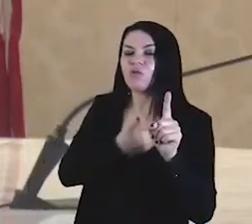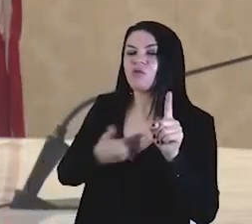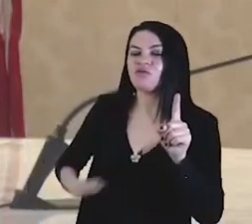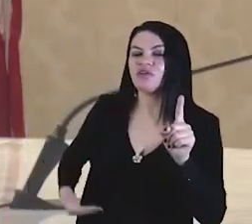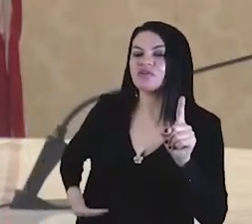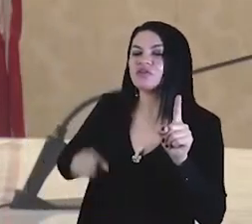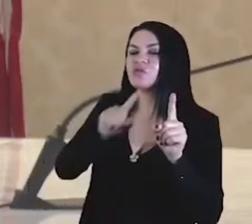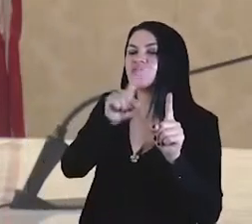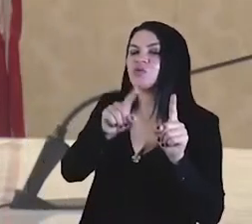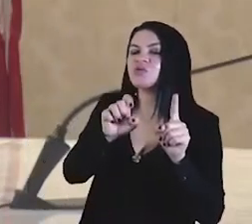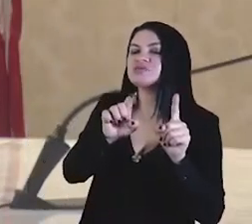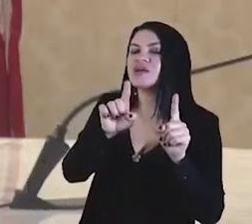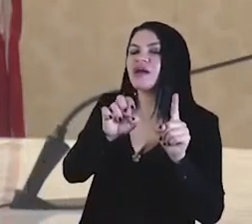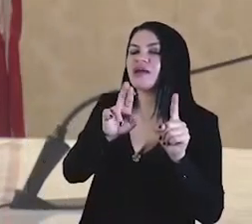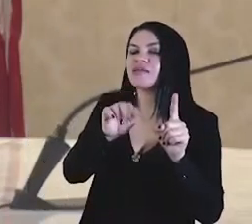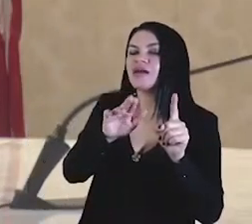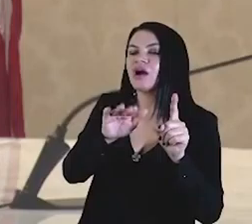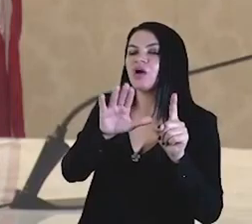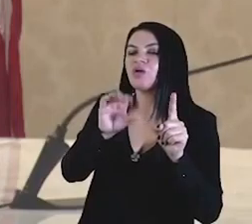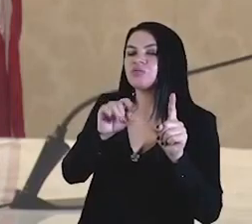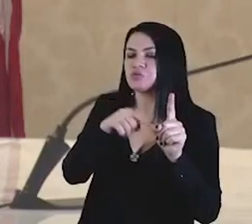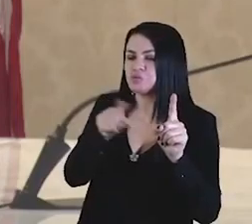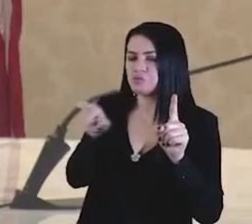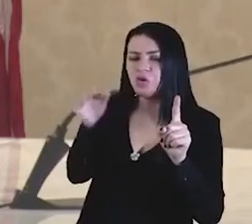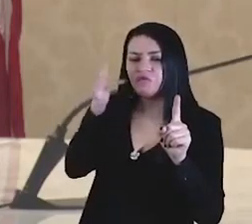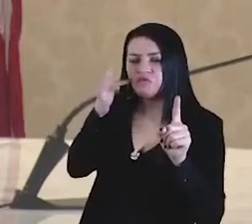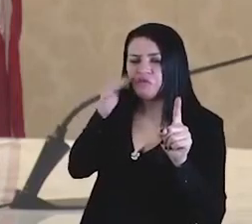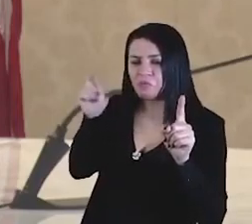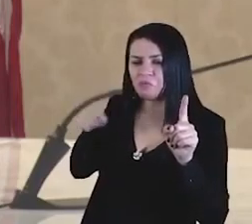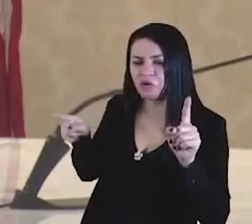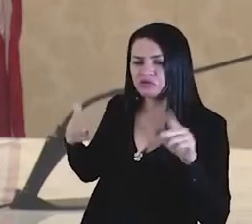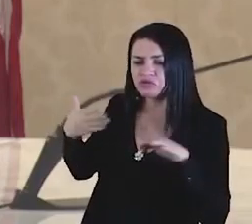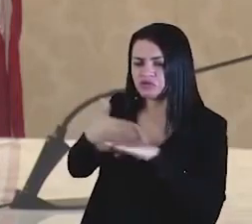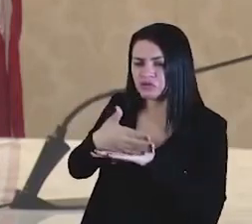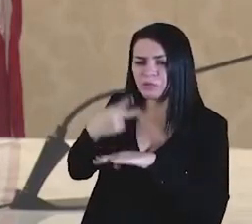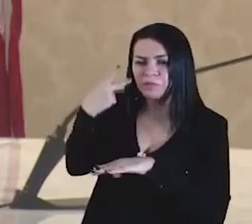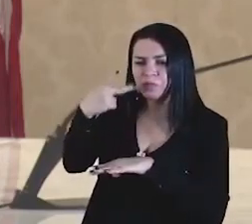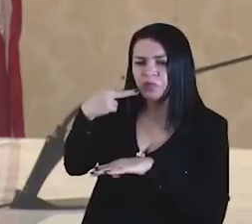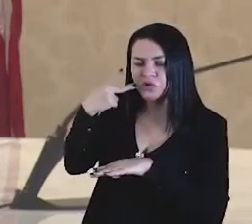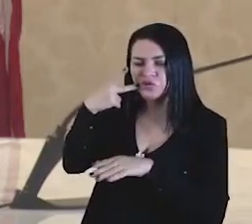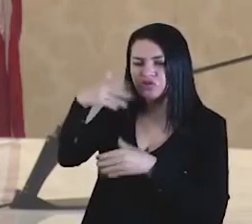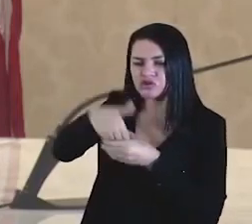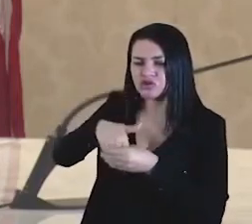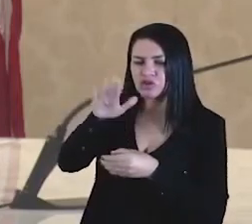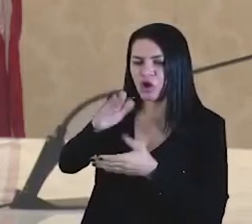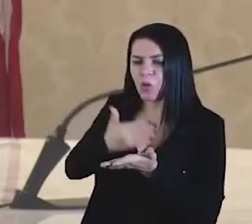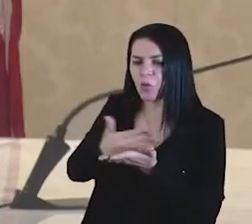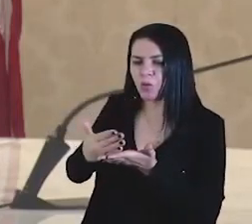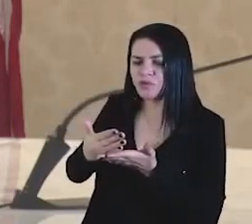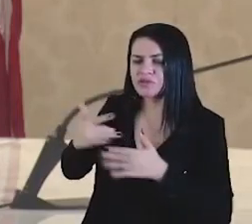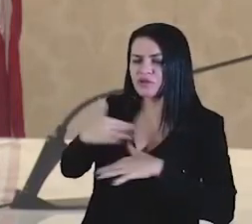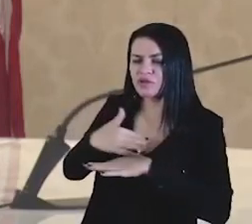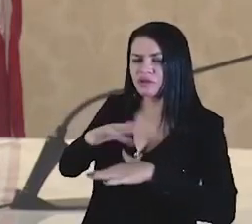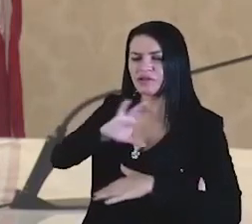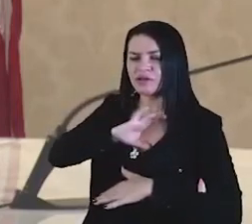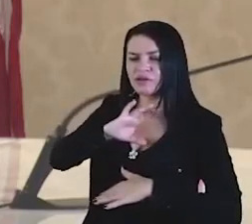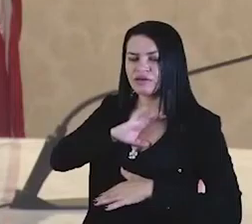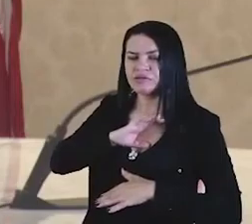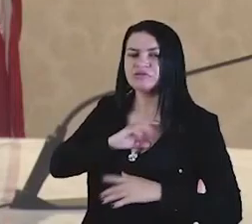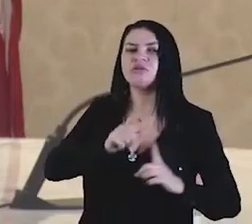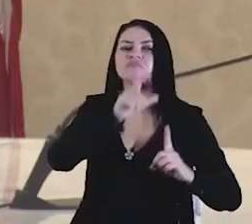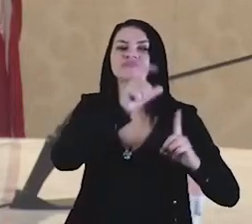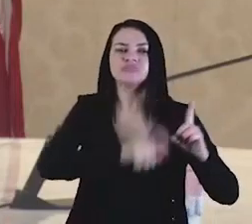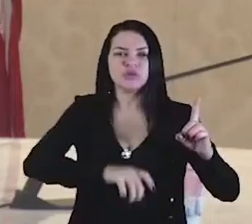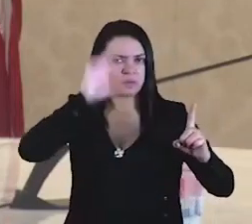concordava que houvesse essa inserção minha na política eleitoral a partir da cidade de Caxias Brandão tem